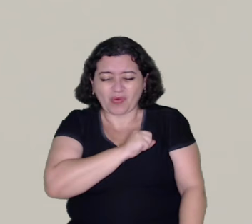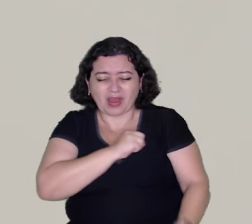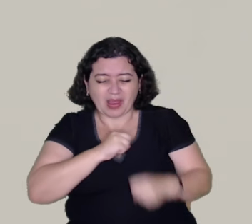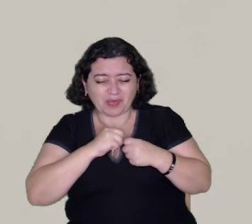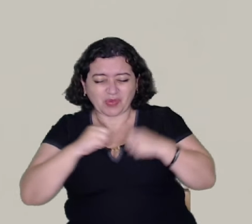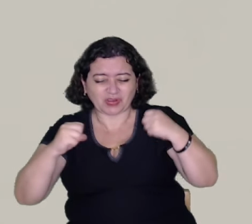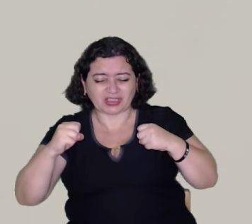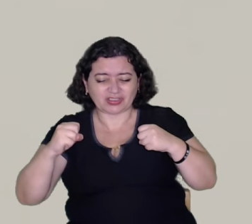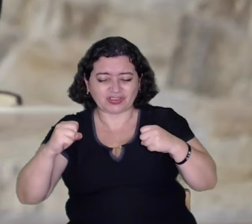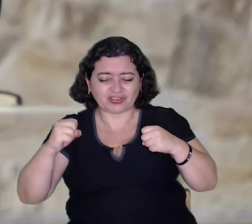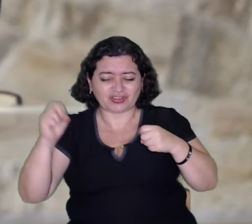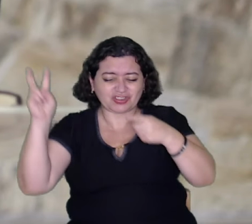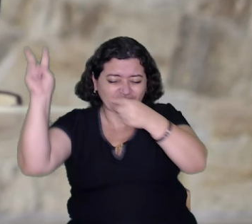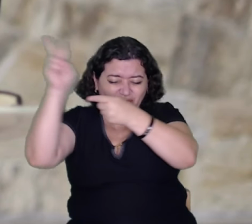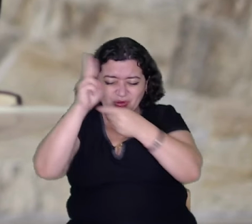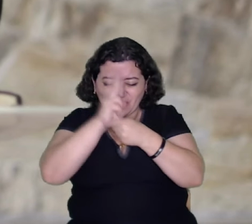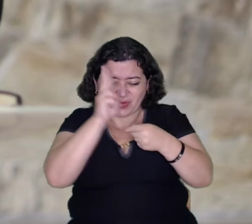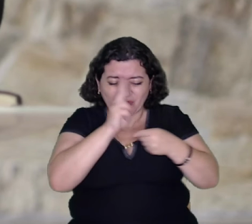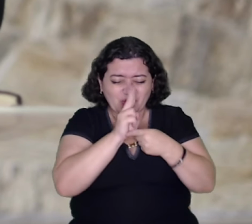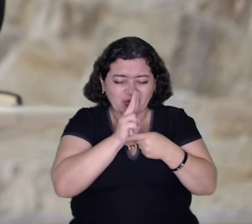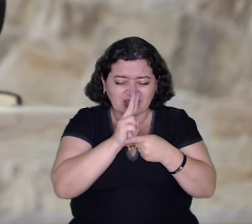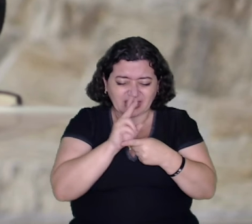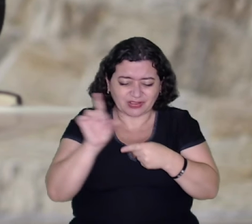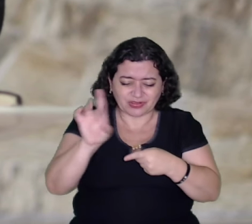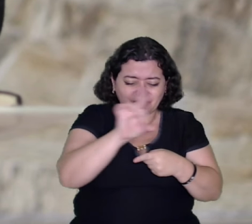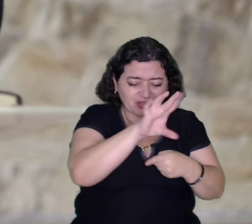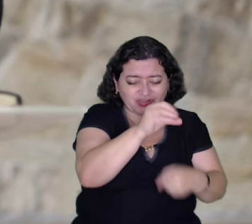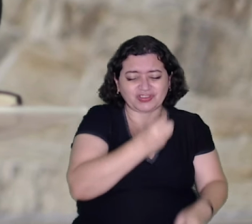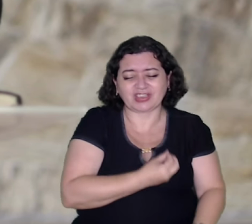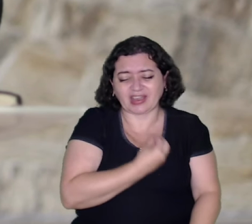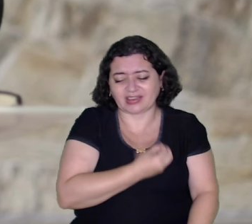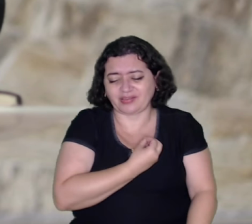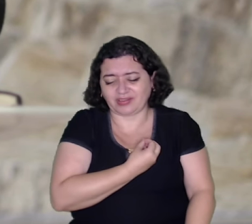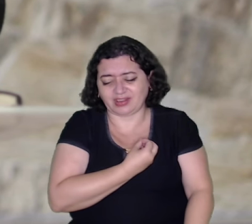um cuidado muito grande com cada vida, meu Pai.